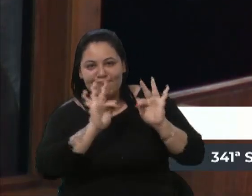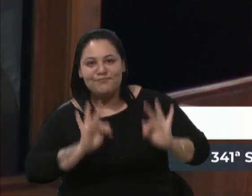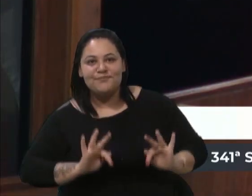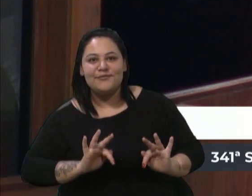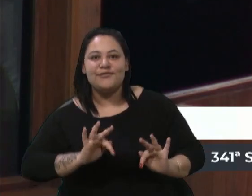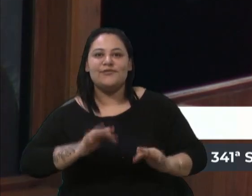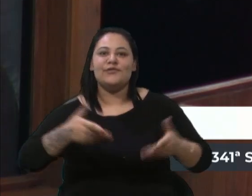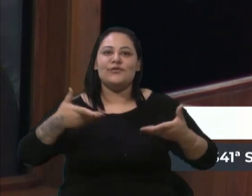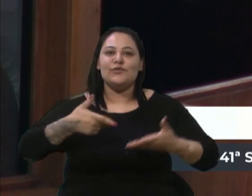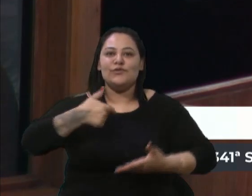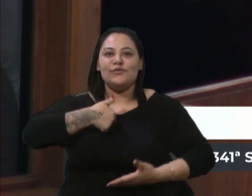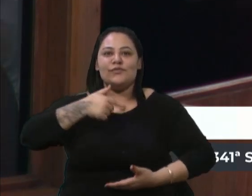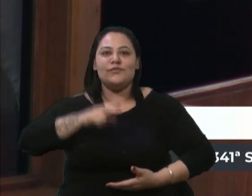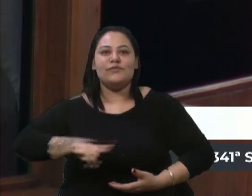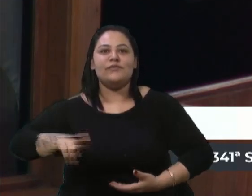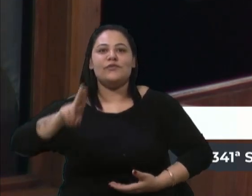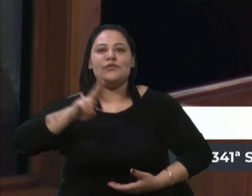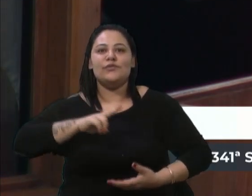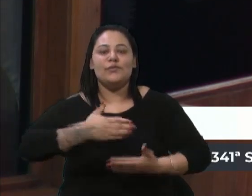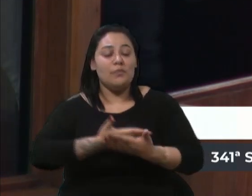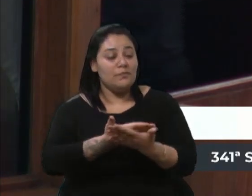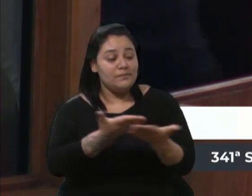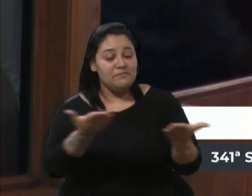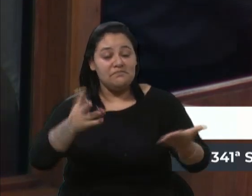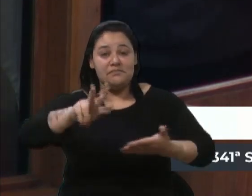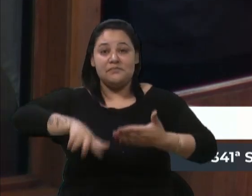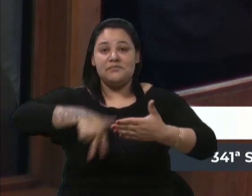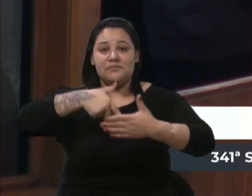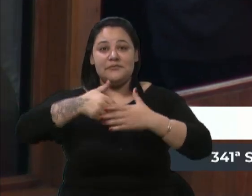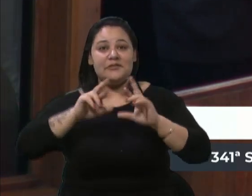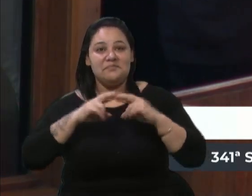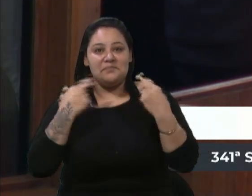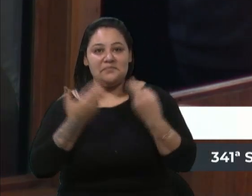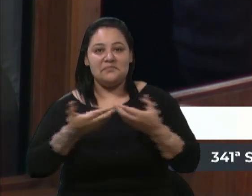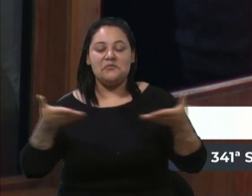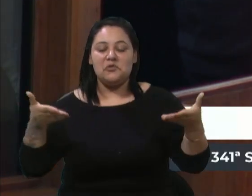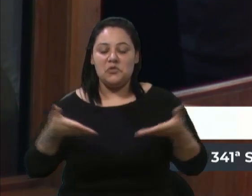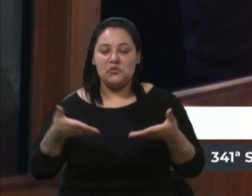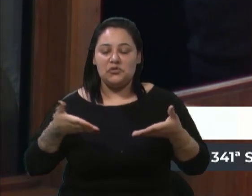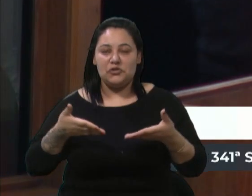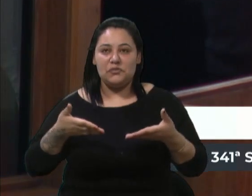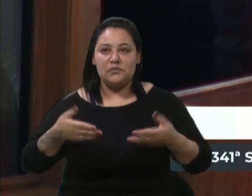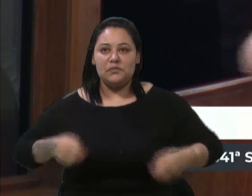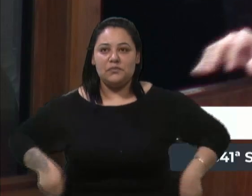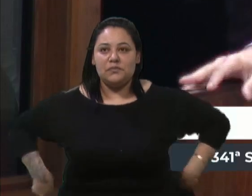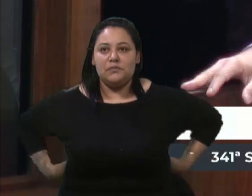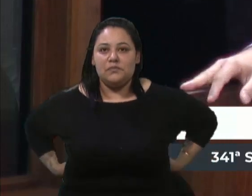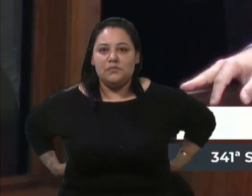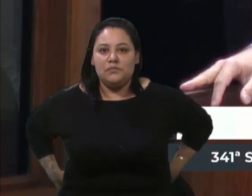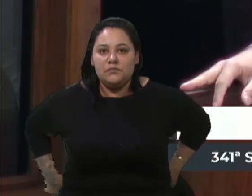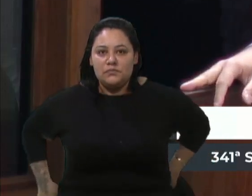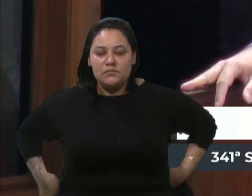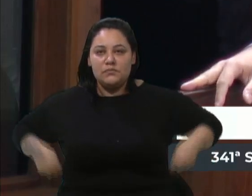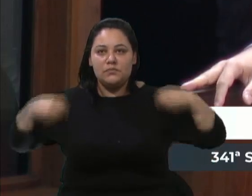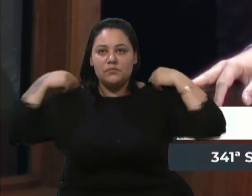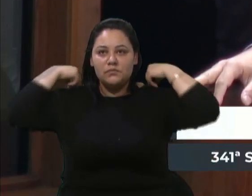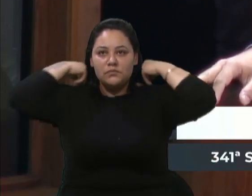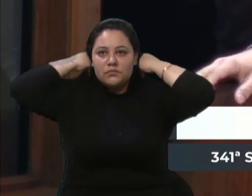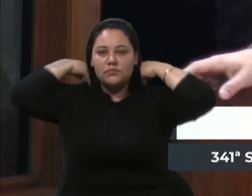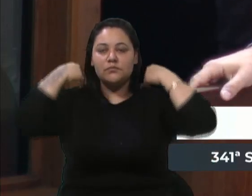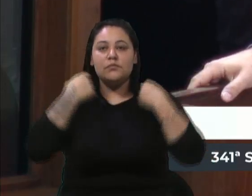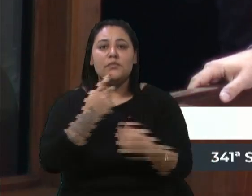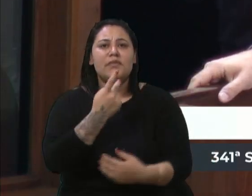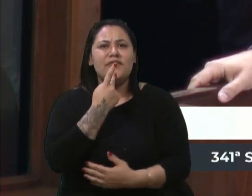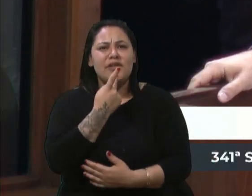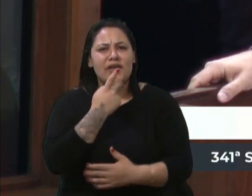ocupo esse espaço na sessão de hoje para falar de um projeto de